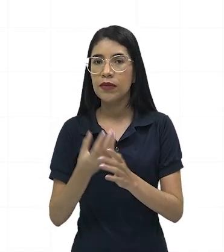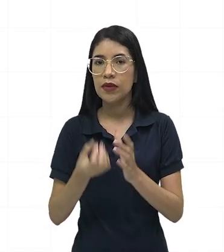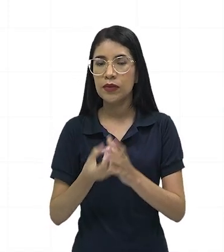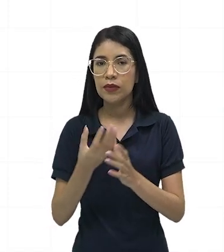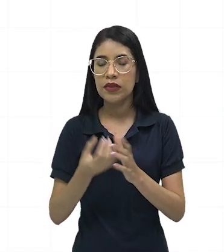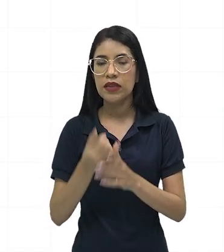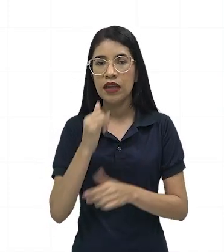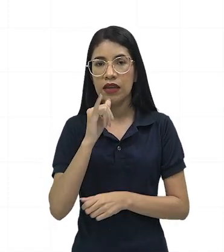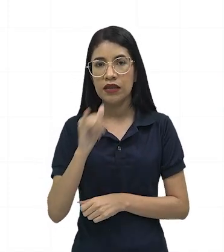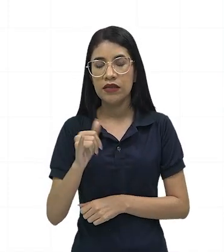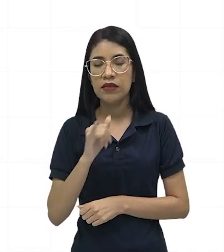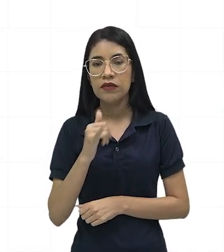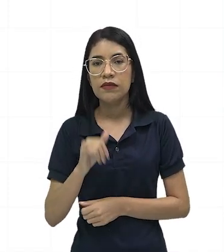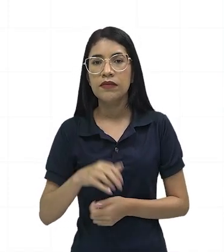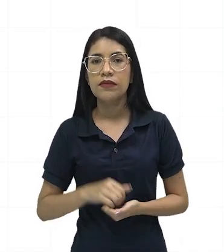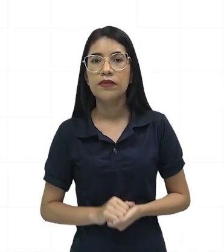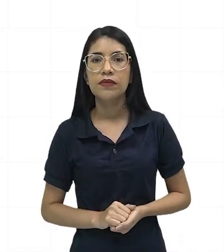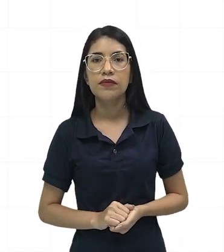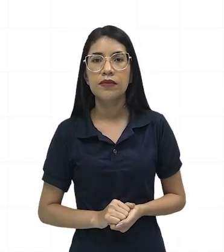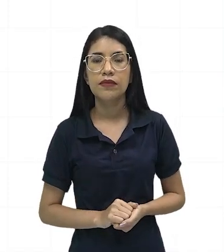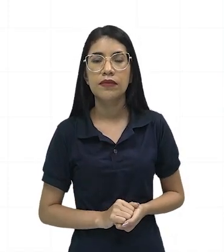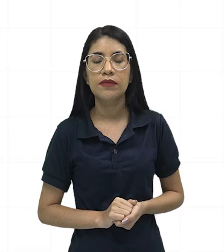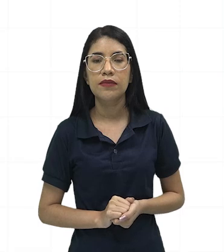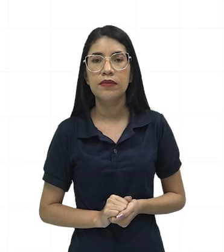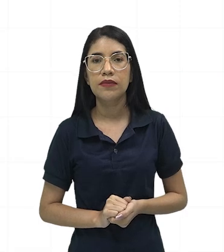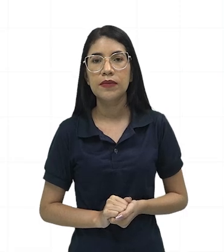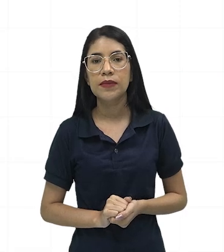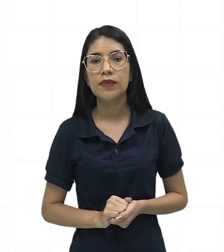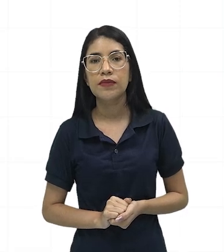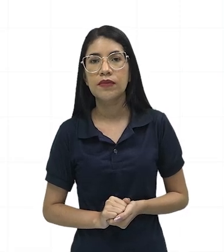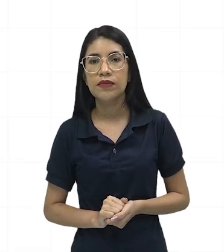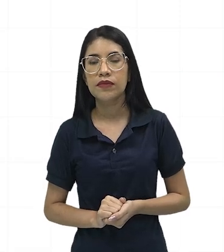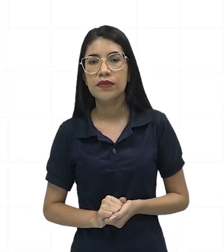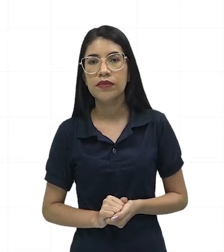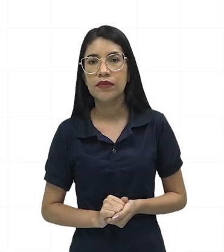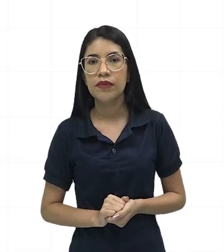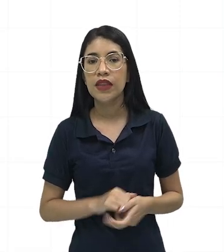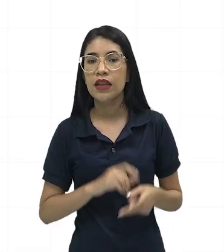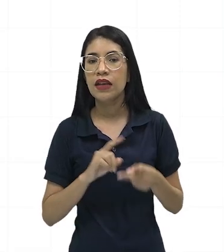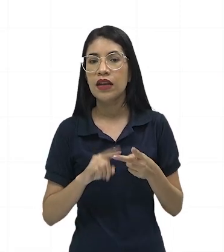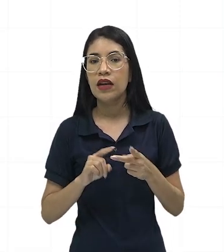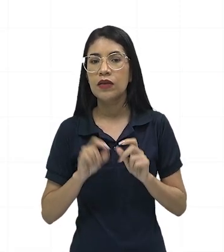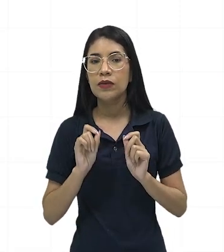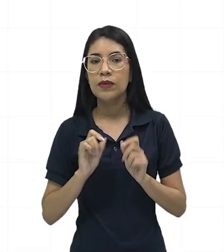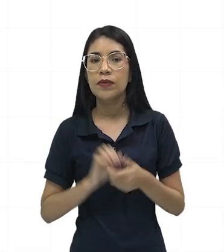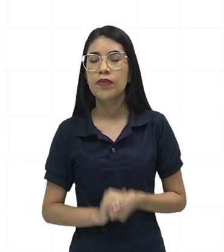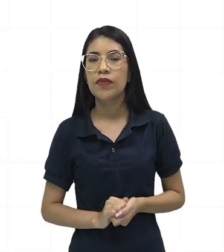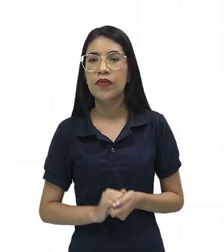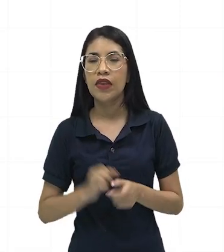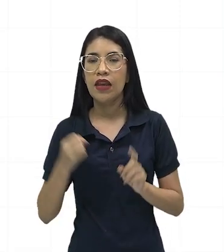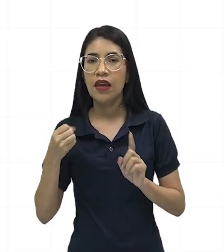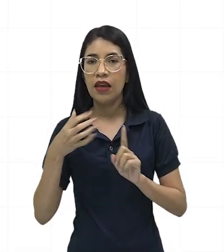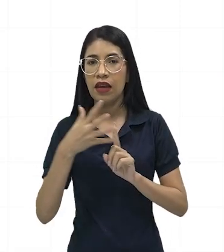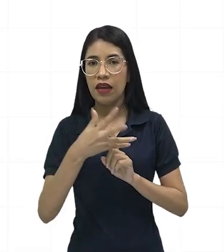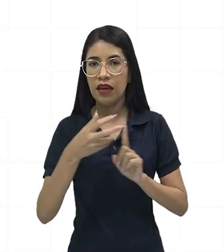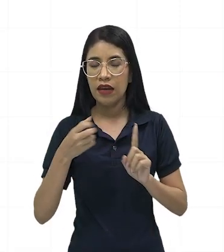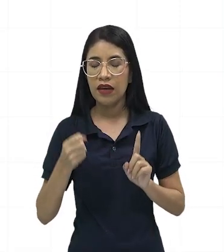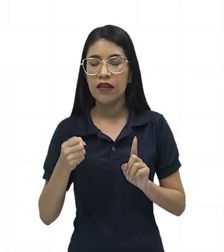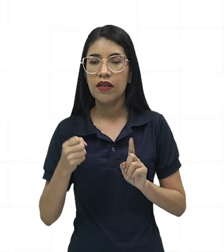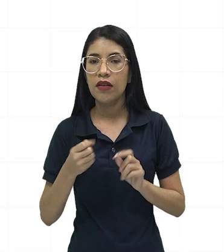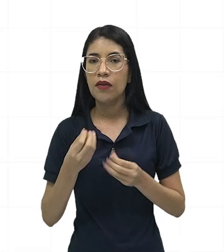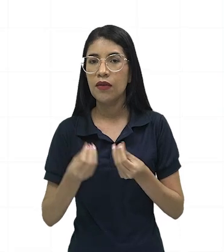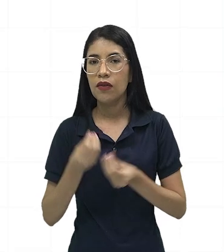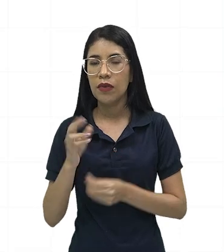aí a utilização desse tipo de usina. Em seguida, vem as usinas termoelétricas, né, cuja